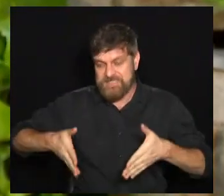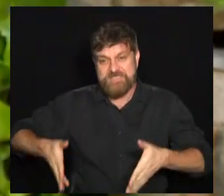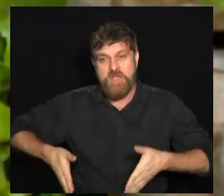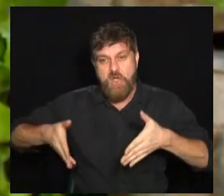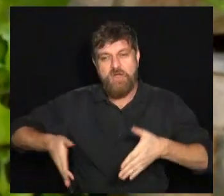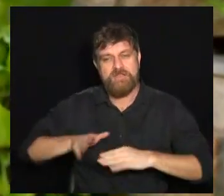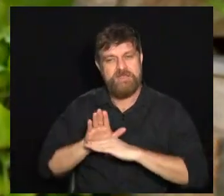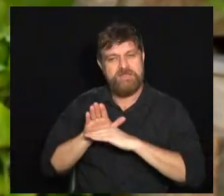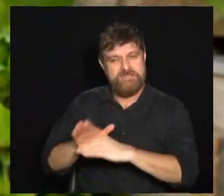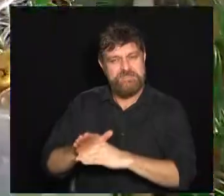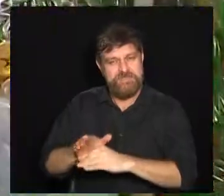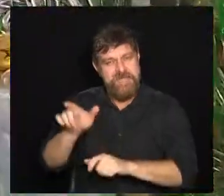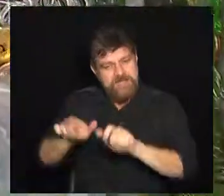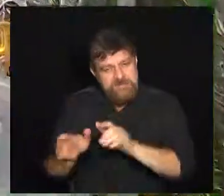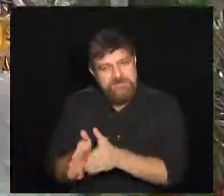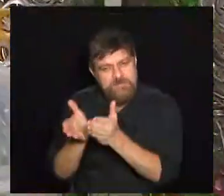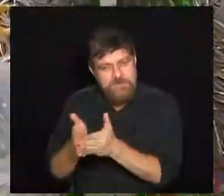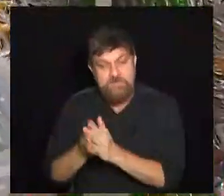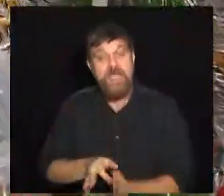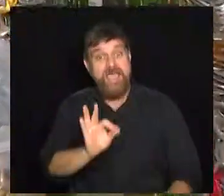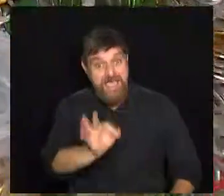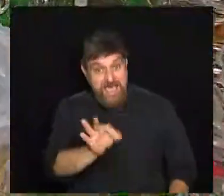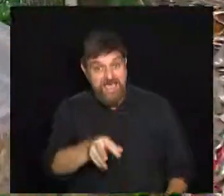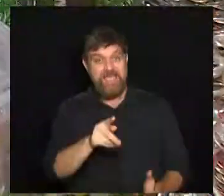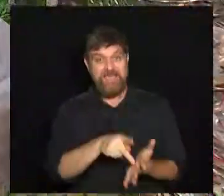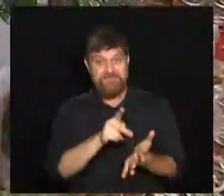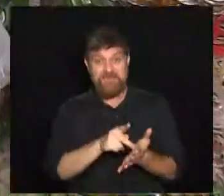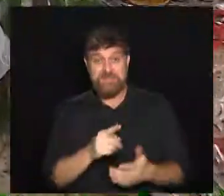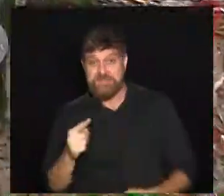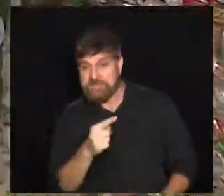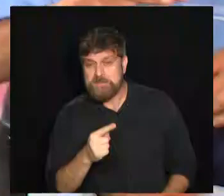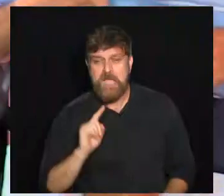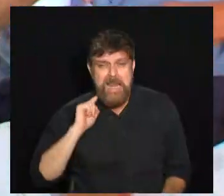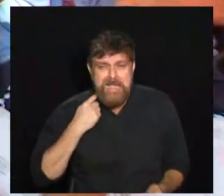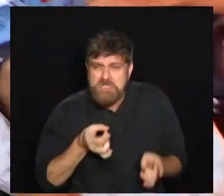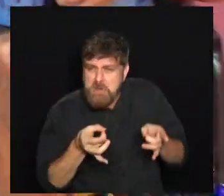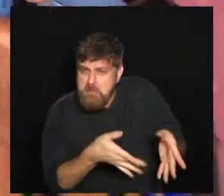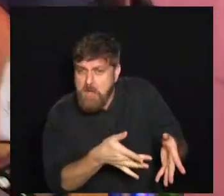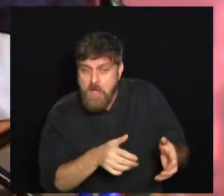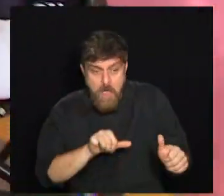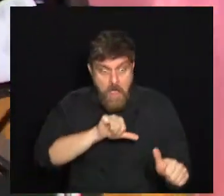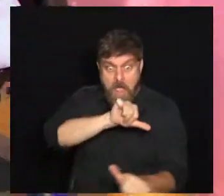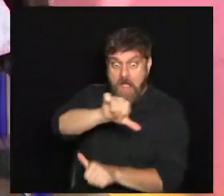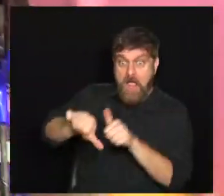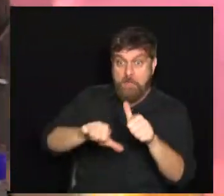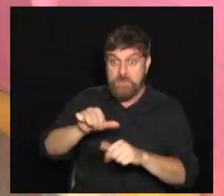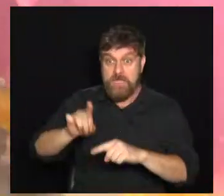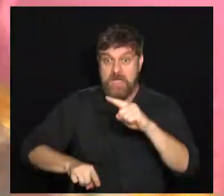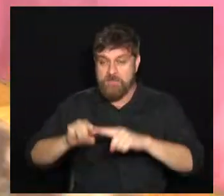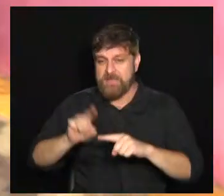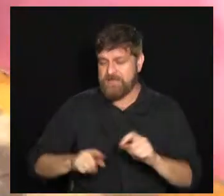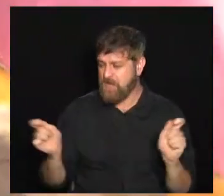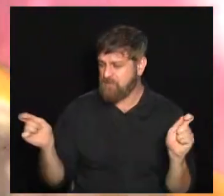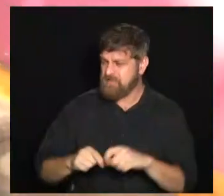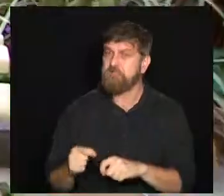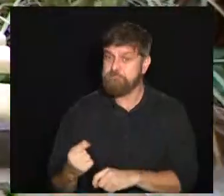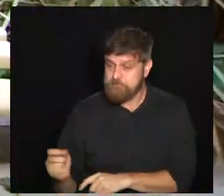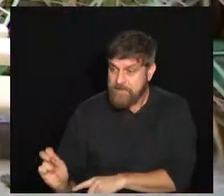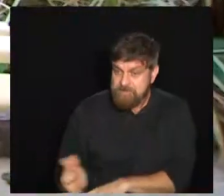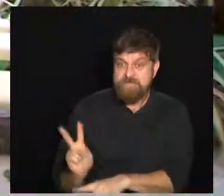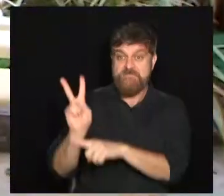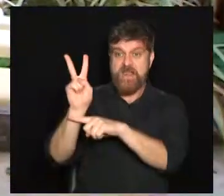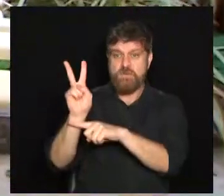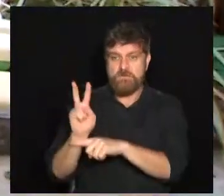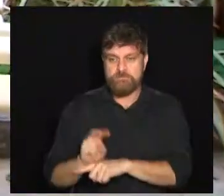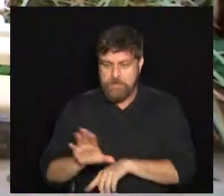bastante as pessoas carentes. É isso mesmo. O que ia para o lixo vira um bem bastante precioso.